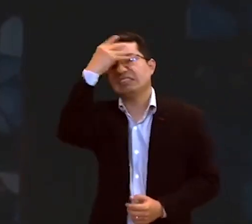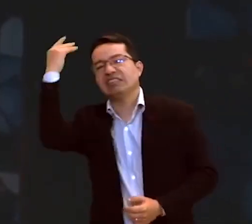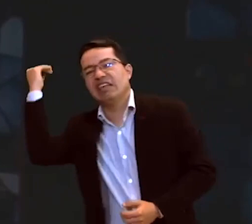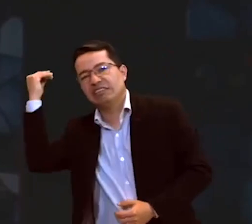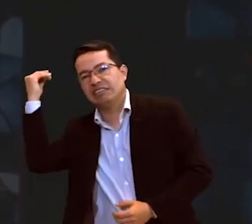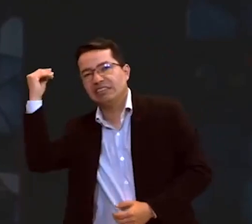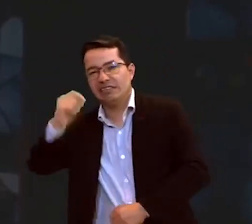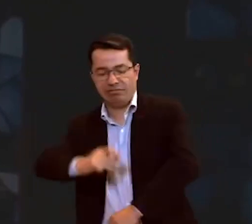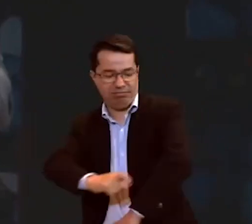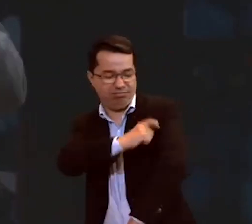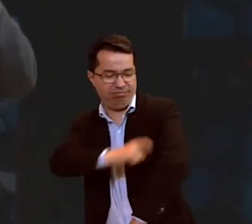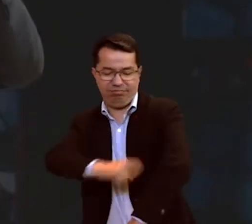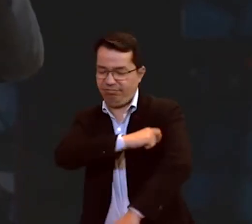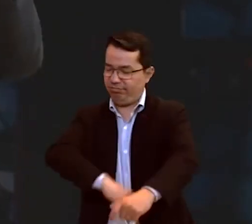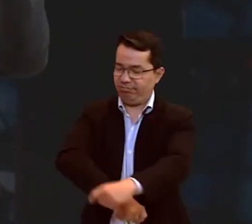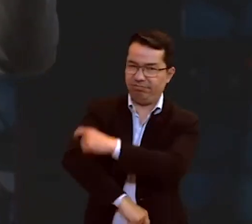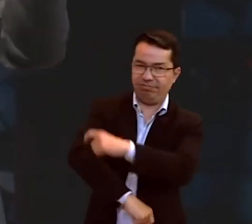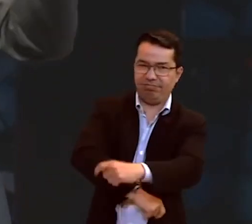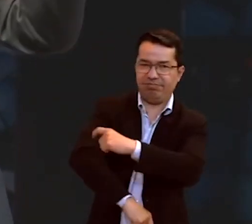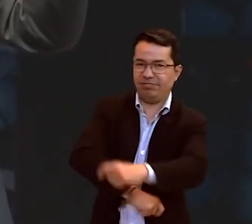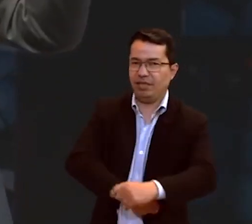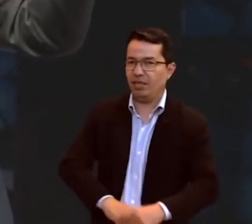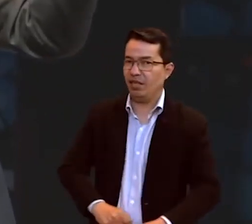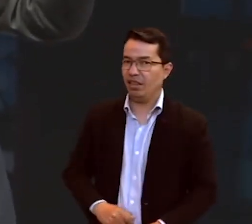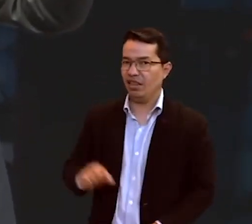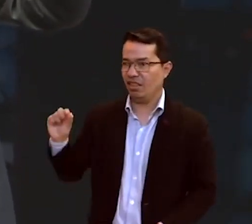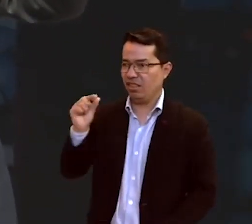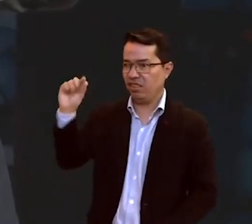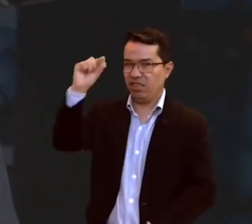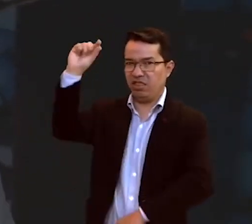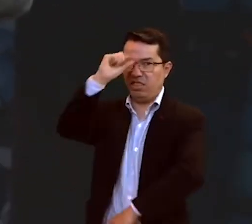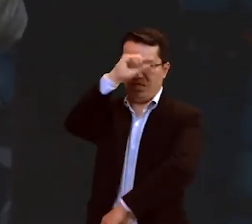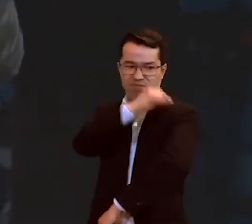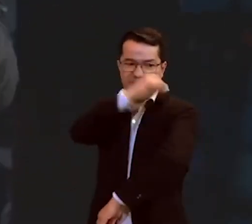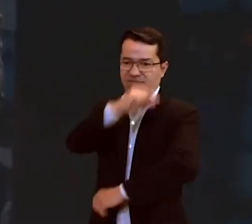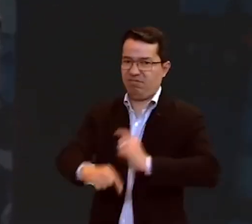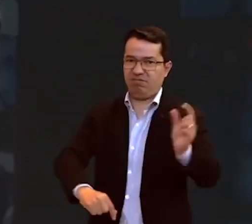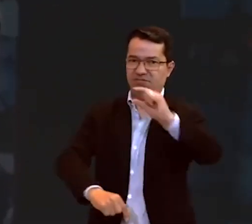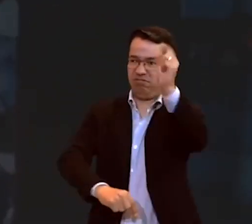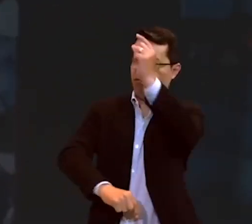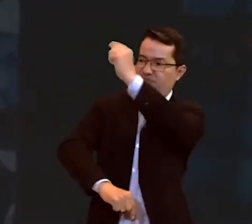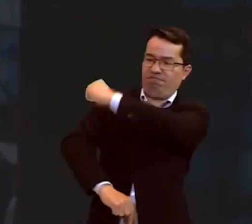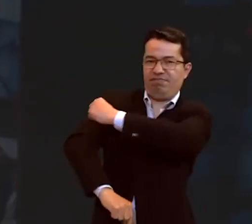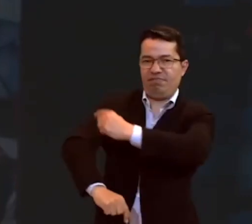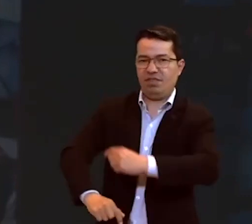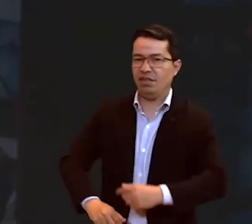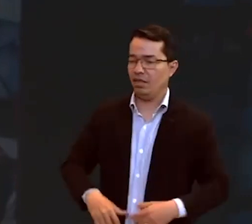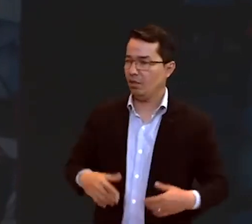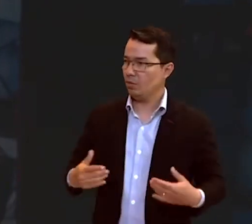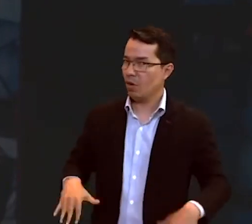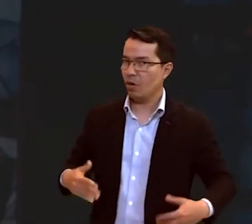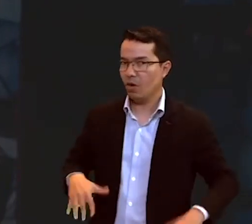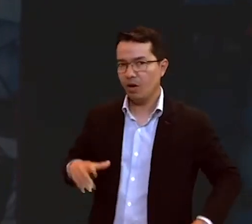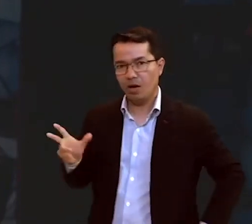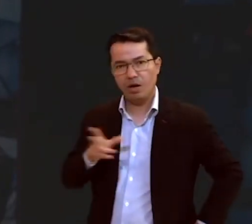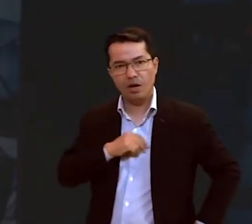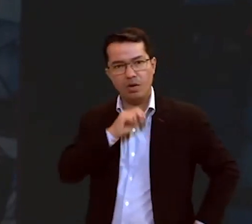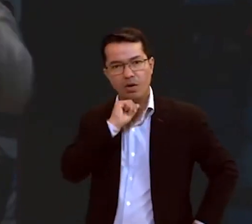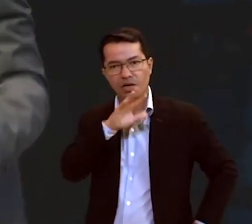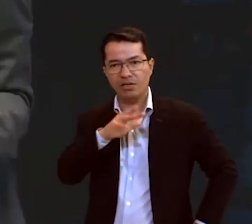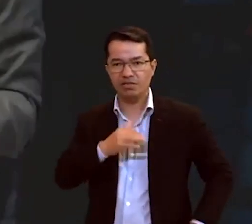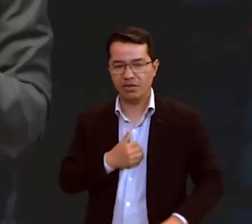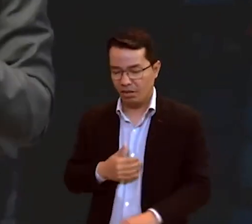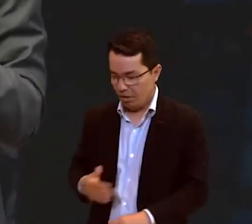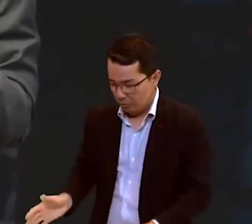carregado. Gente, é uns monstros desse tamanho, assim, uns helicópteros passando. Eu falei, meu Deus do céu, eu tentei fazer fumaça